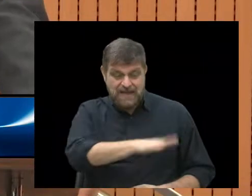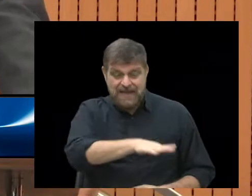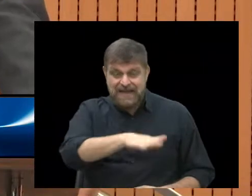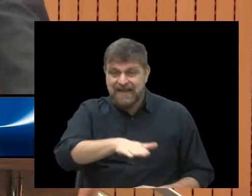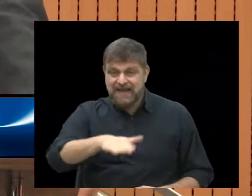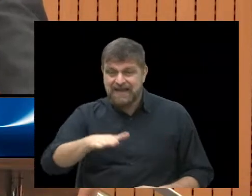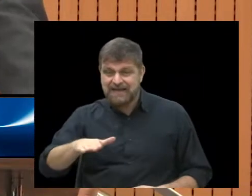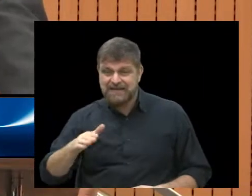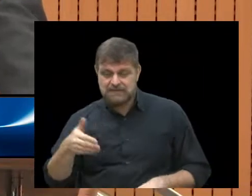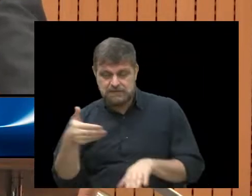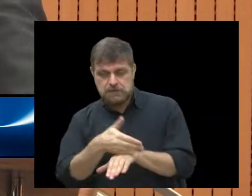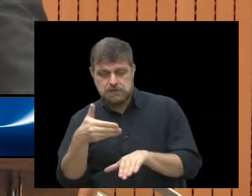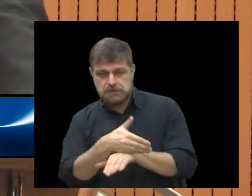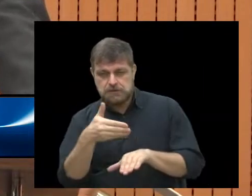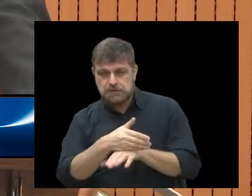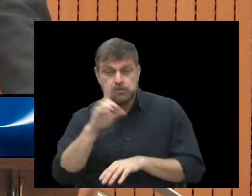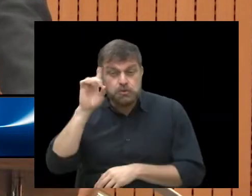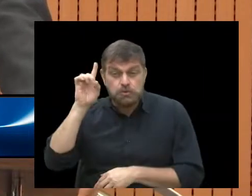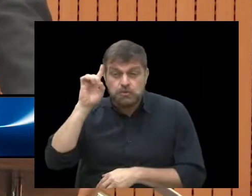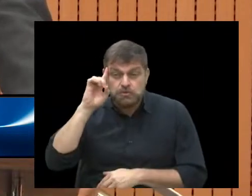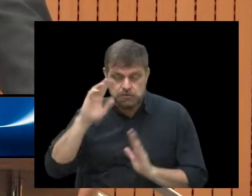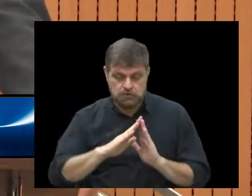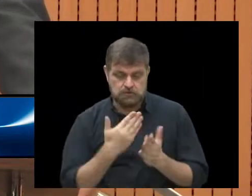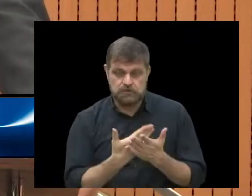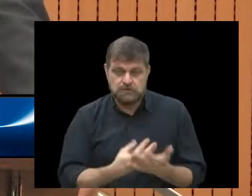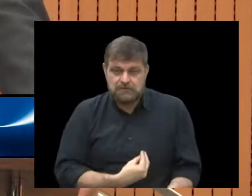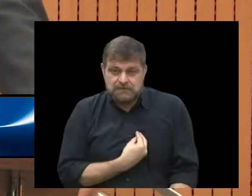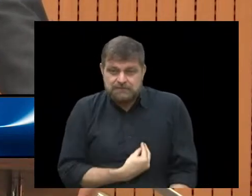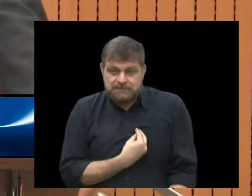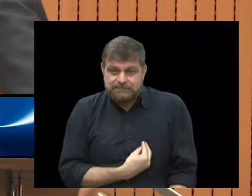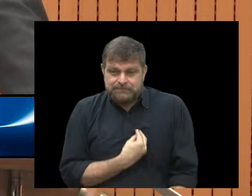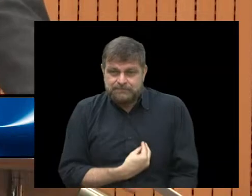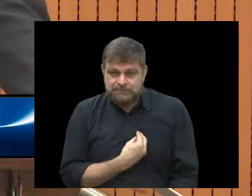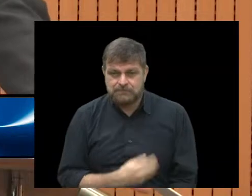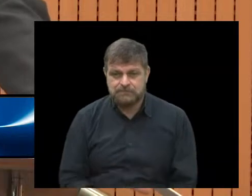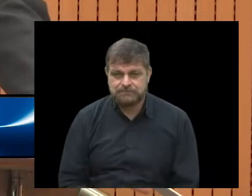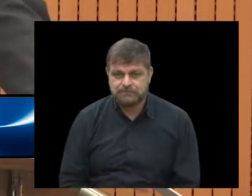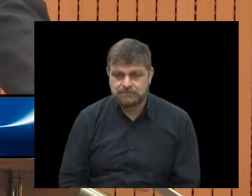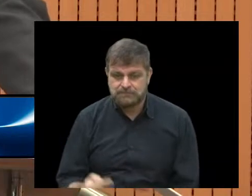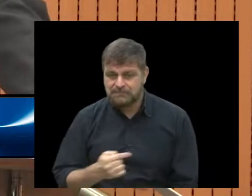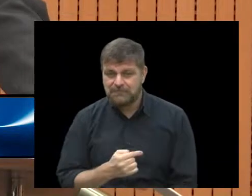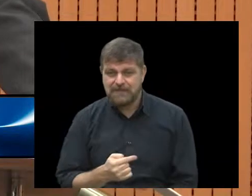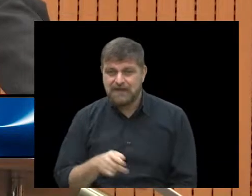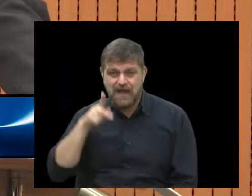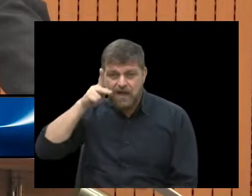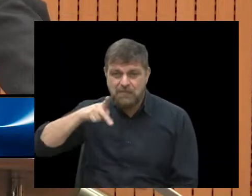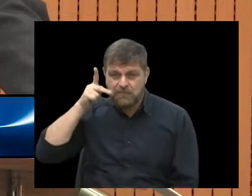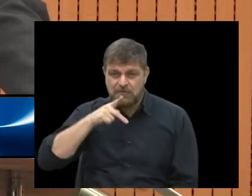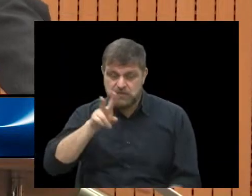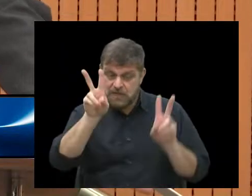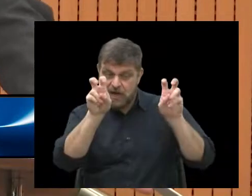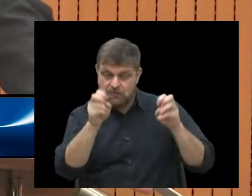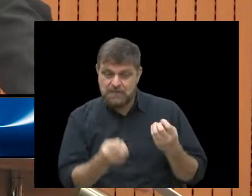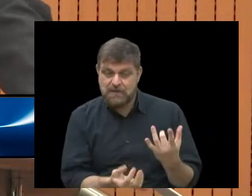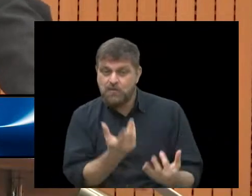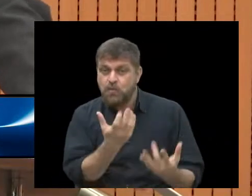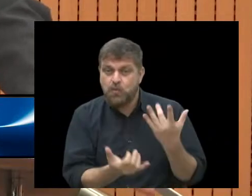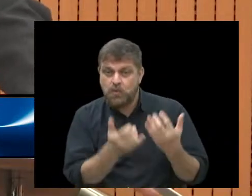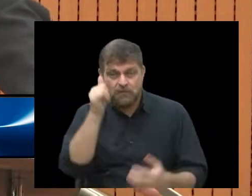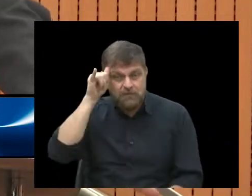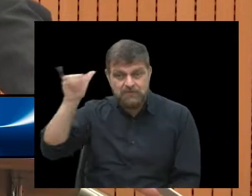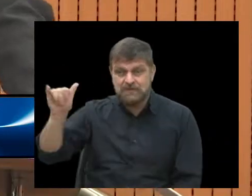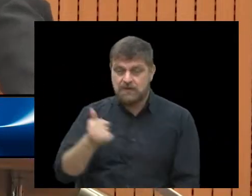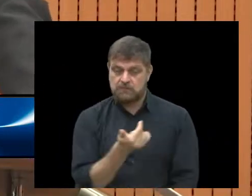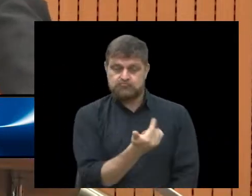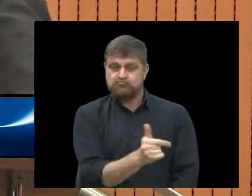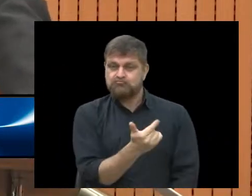crianças que estão no dia a dia dentro das escolas e não há nenhuma política efetiva e consistente na